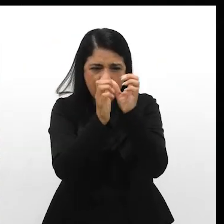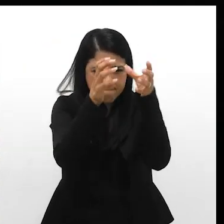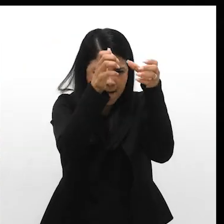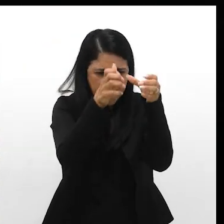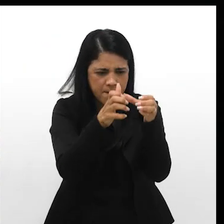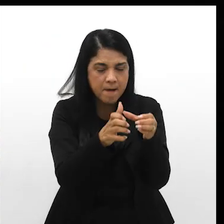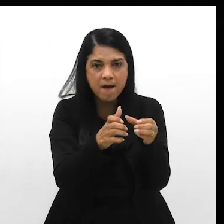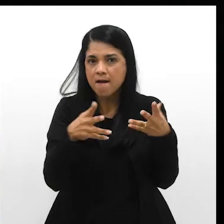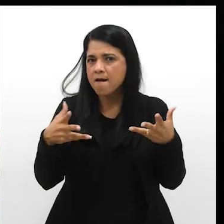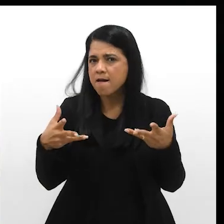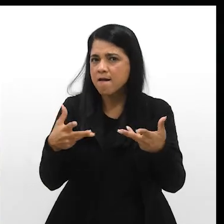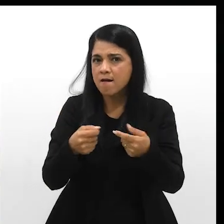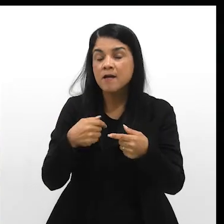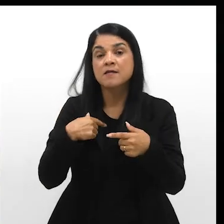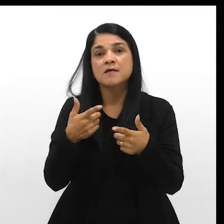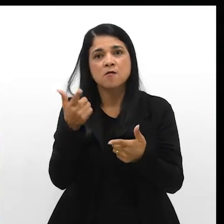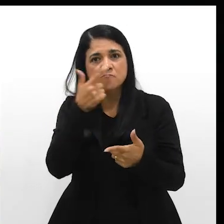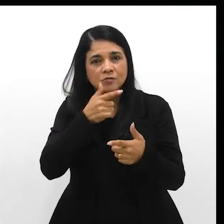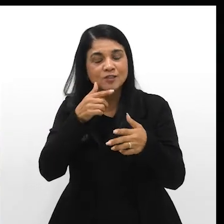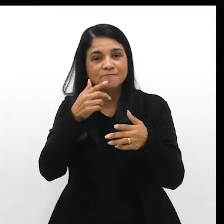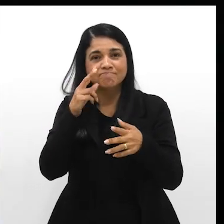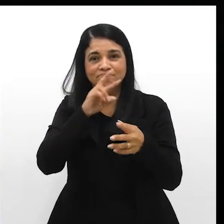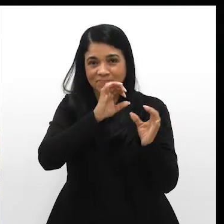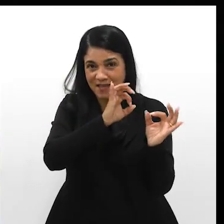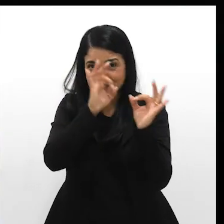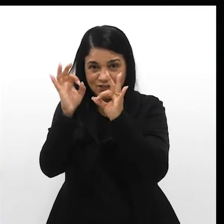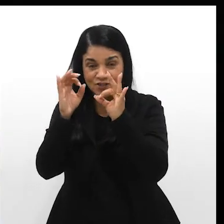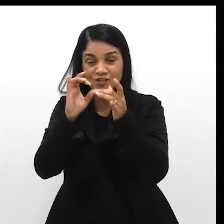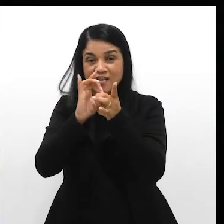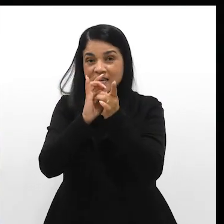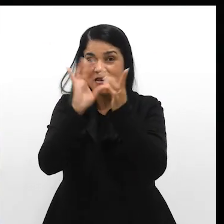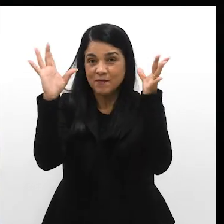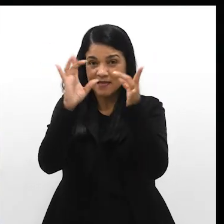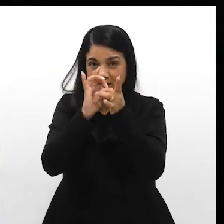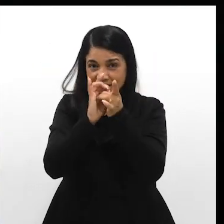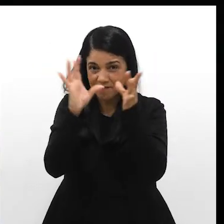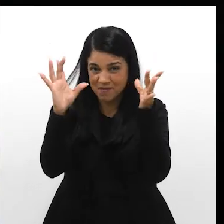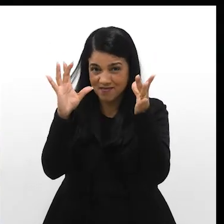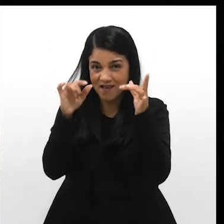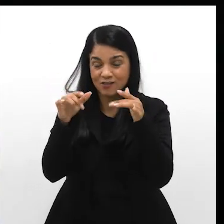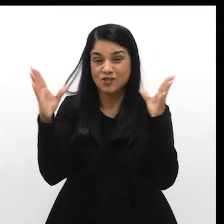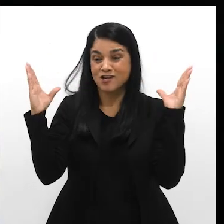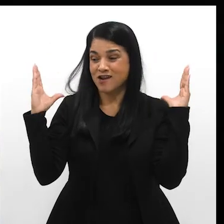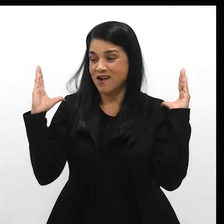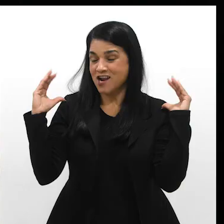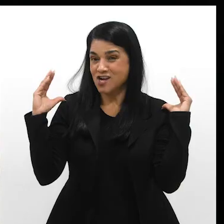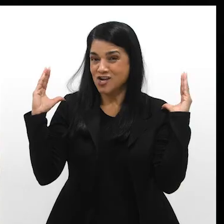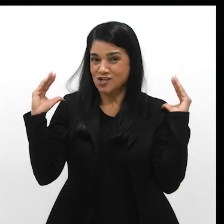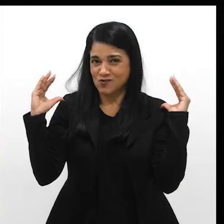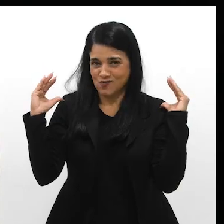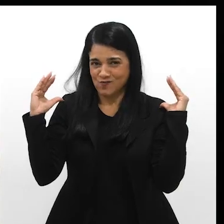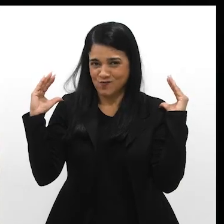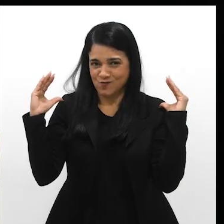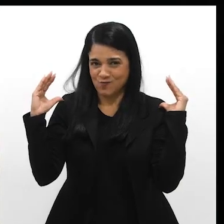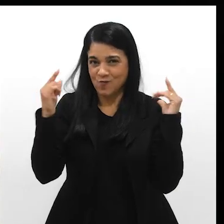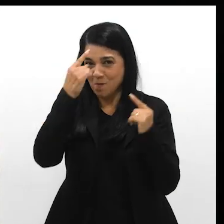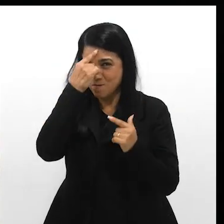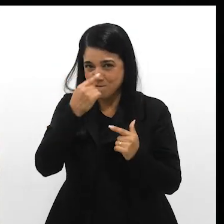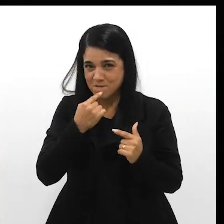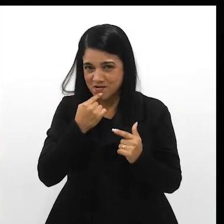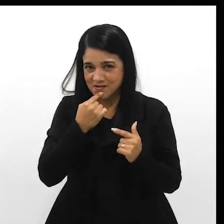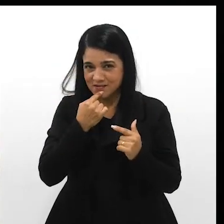barro, fez tudo na mão, uma coisa belíssima. Quem puder assistir o desfile do Liberdade, Liberdade, são os anjos